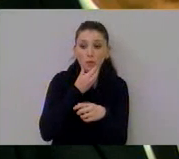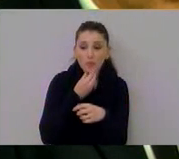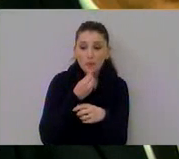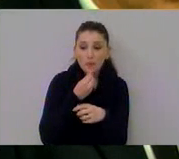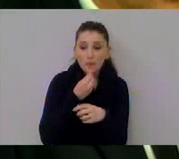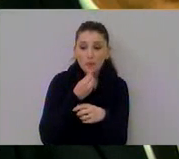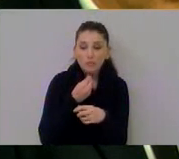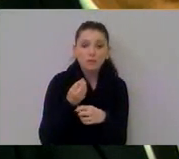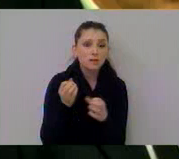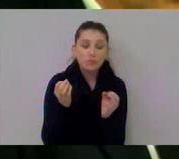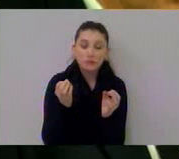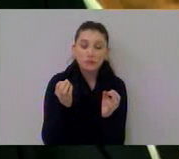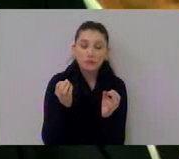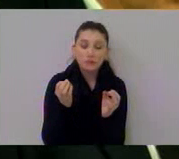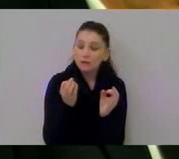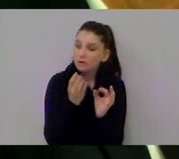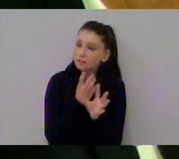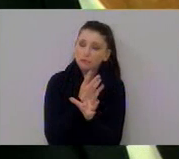gostava de